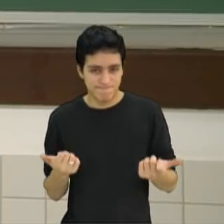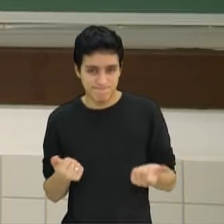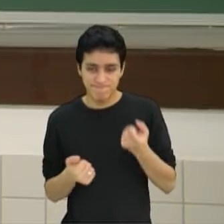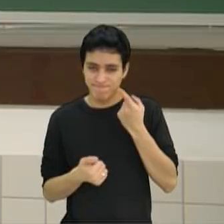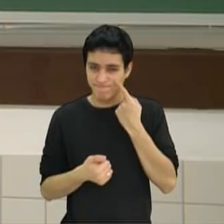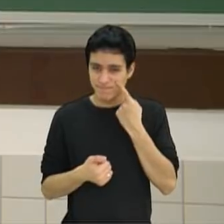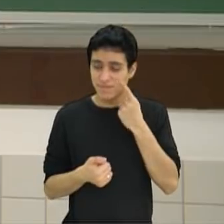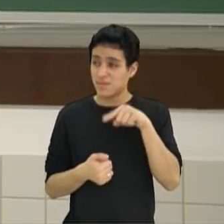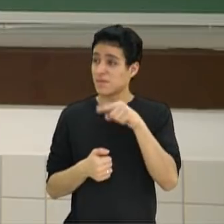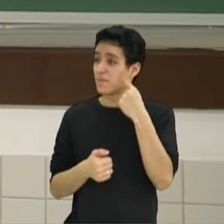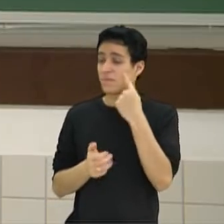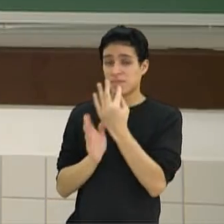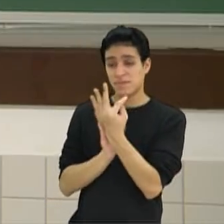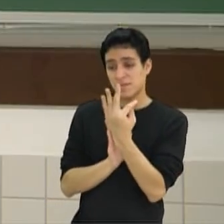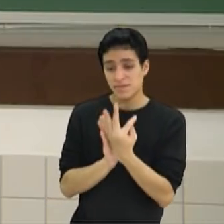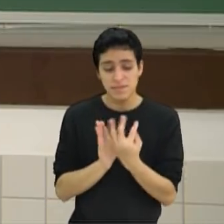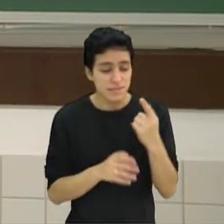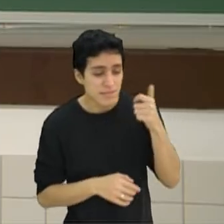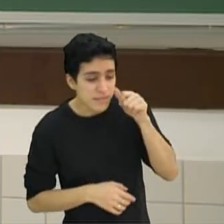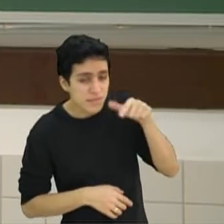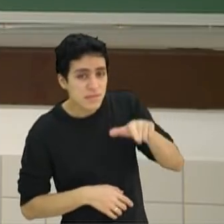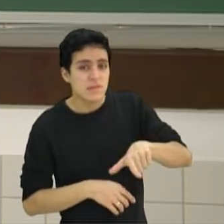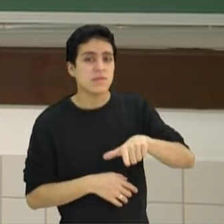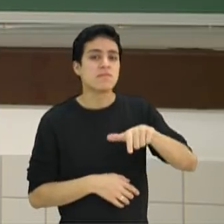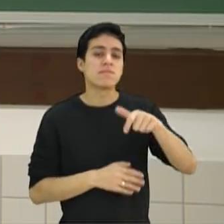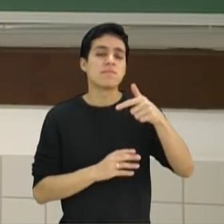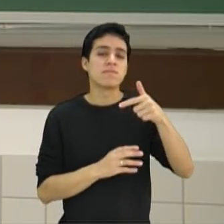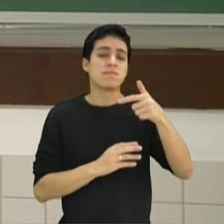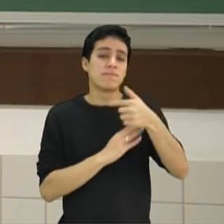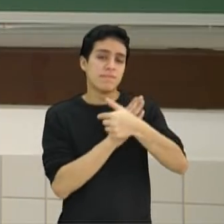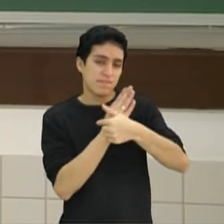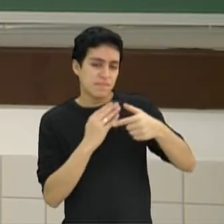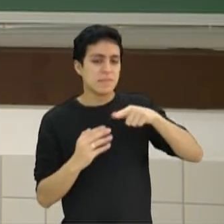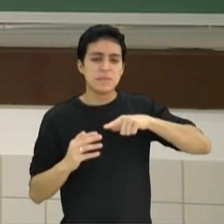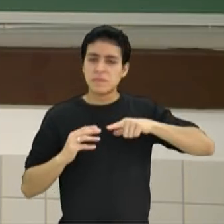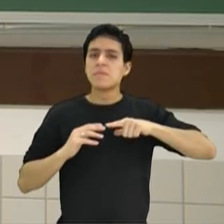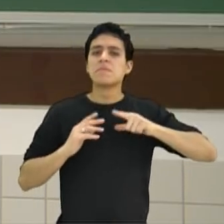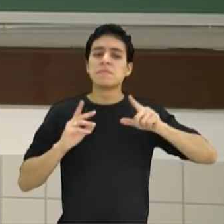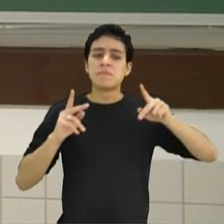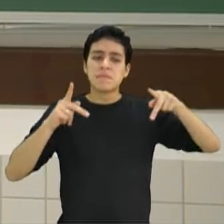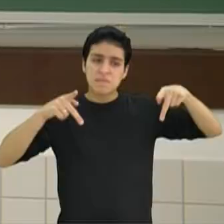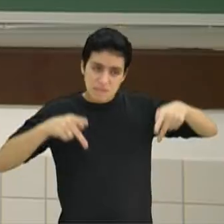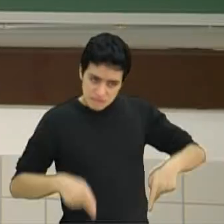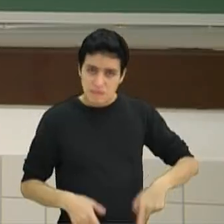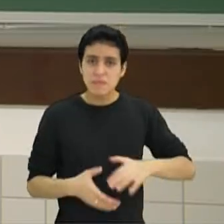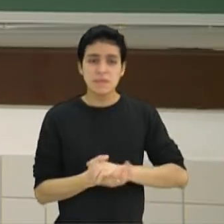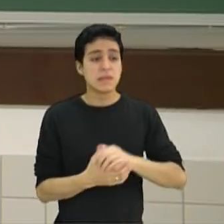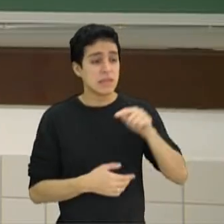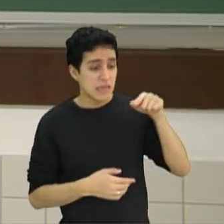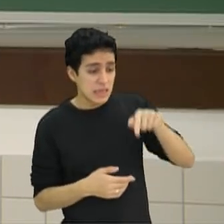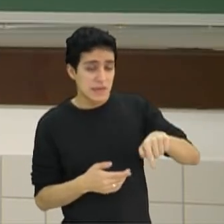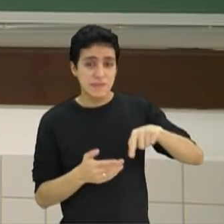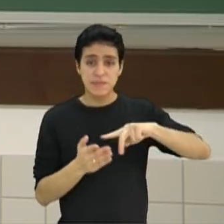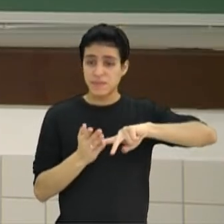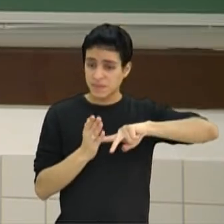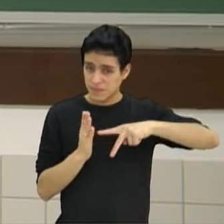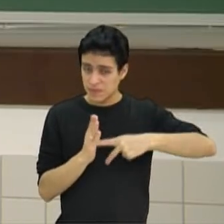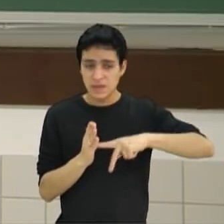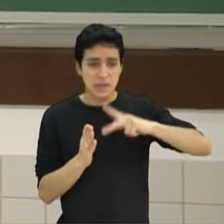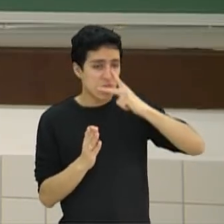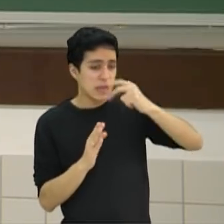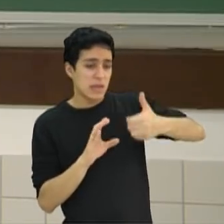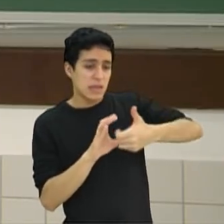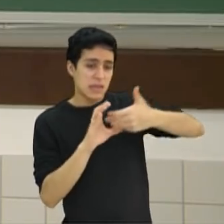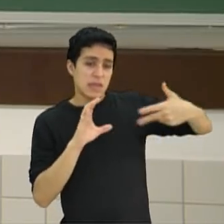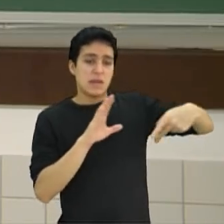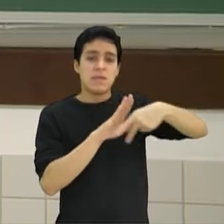Veja só, é um texto onde a autora coloca alguns posicionamentos e isso faz parte, é uma